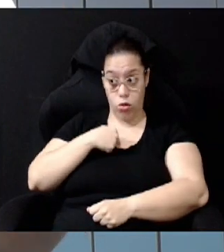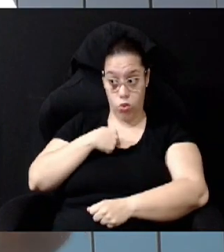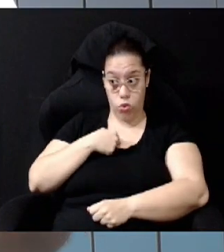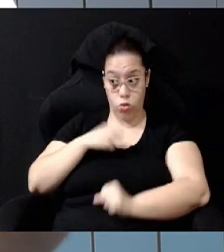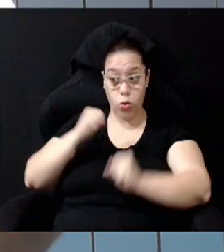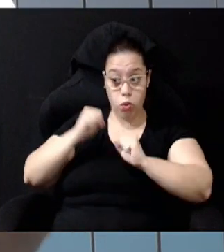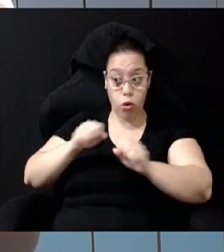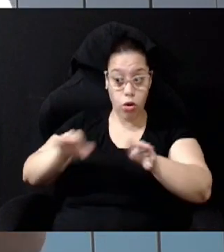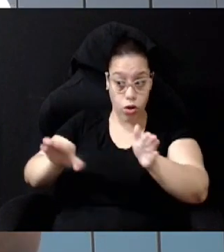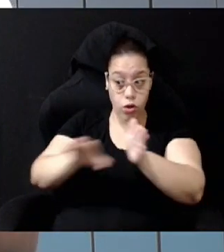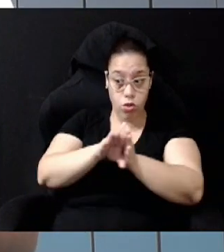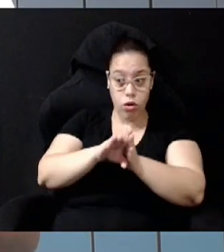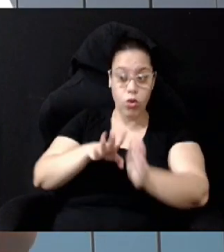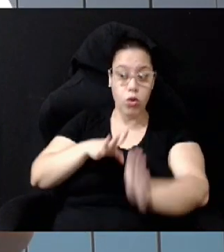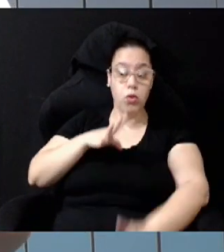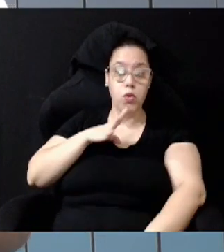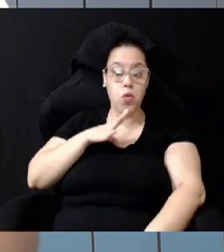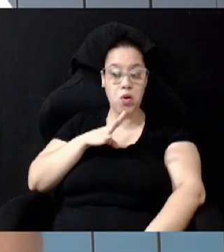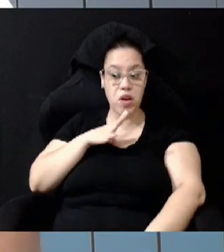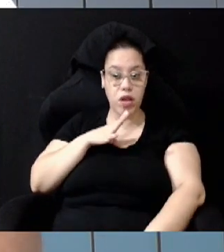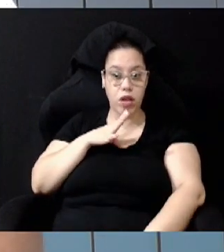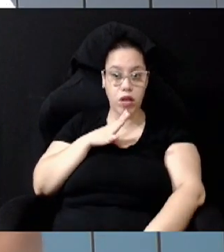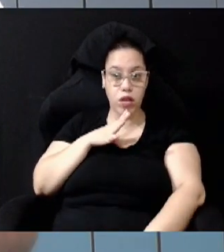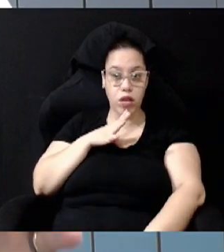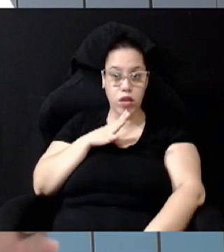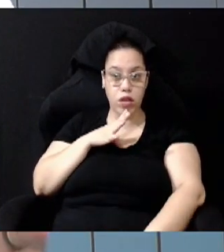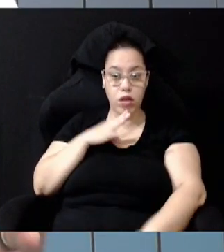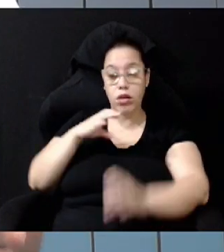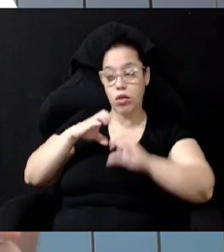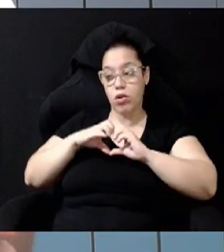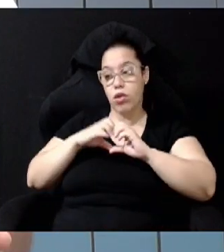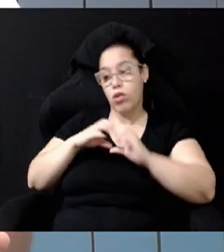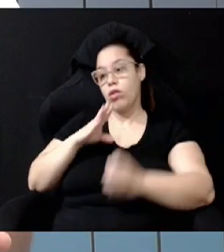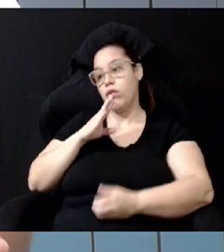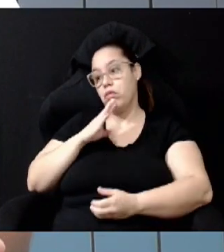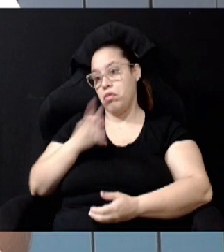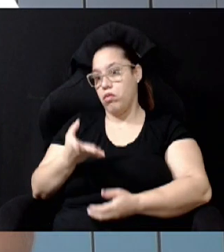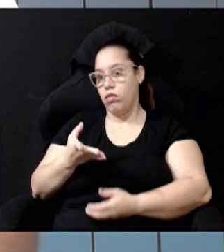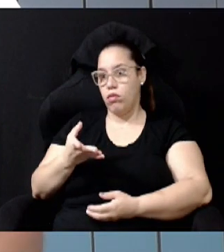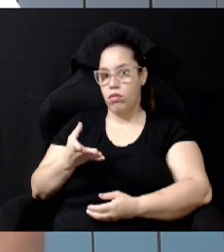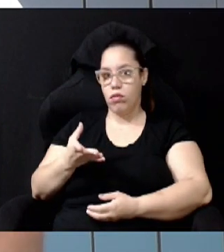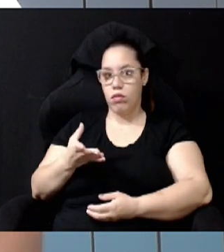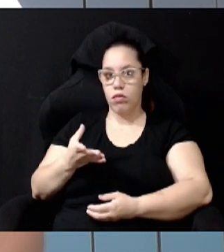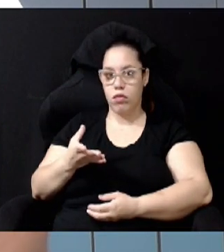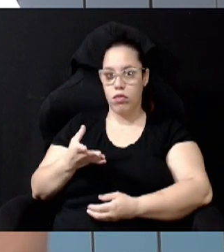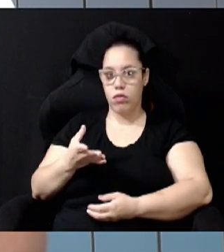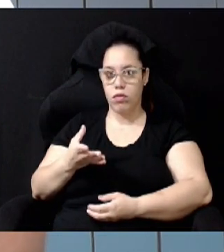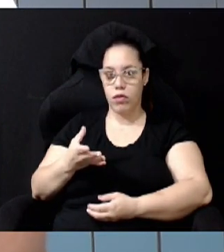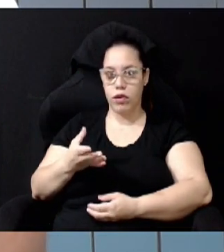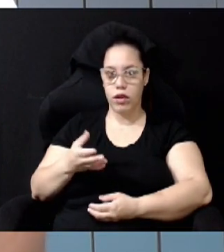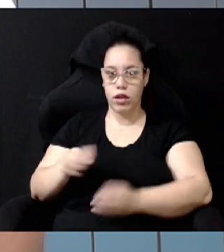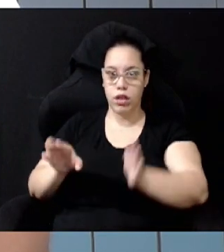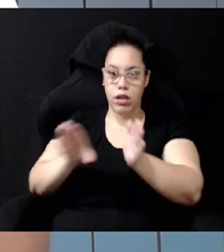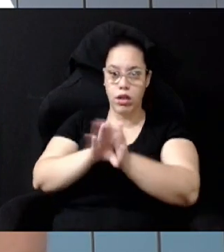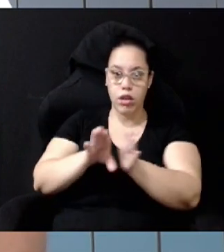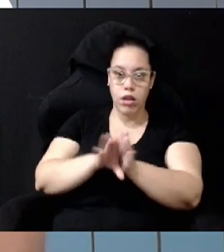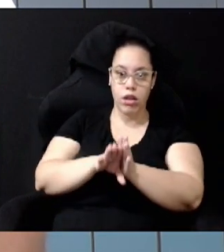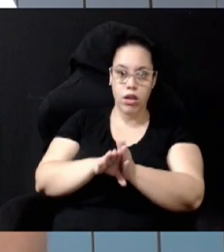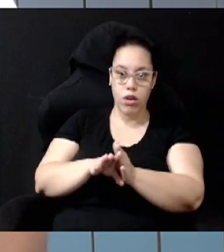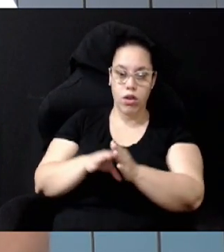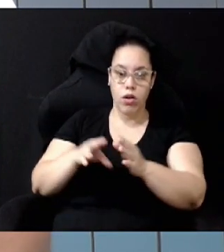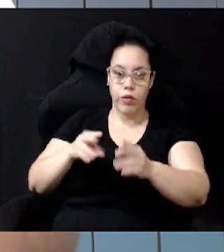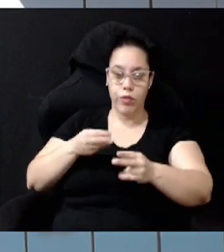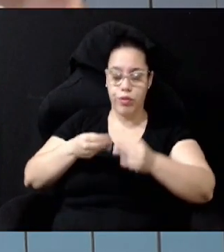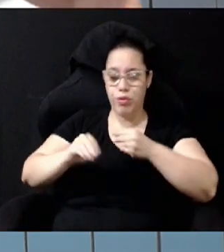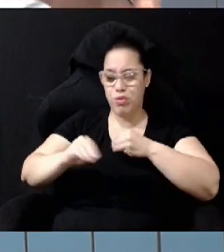possam conhecer, porque a gente ama aquilo que a gente conhece. Agora, é preciso amar de verdade, não pode chegar lá, deixar o plástico, deixar a garrafa